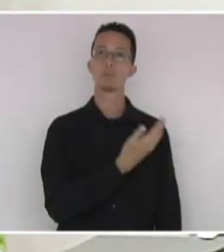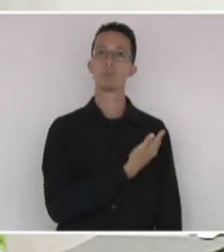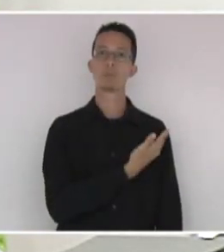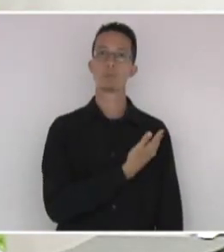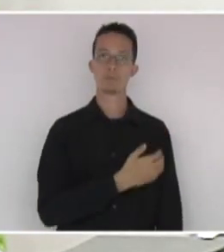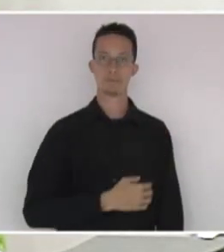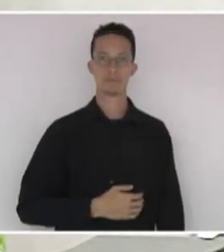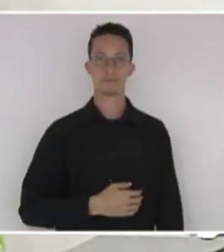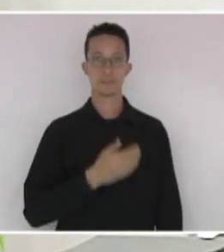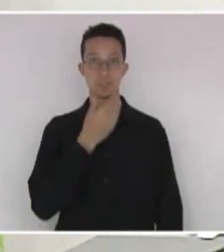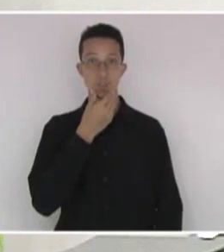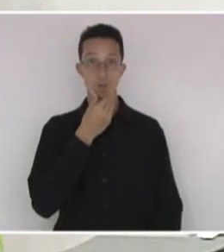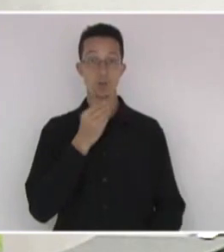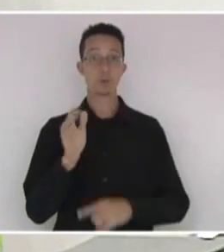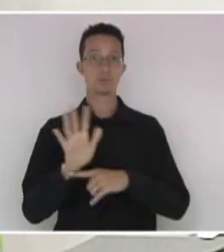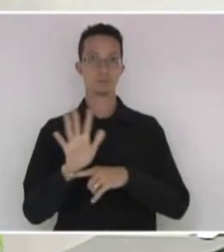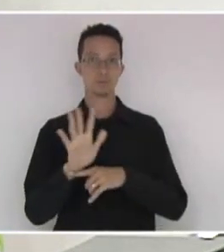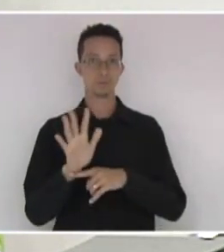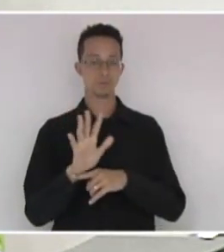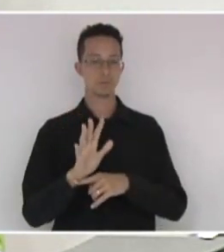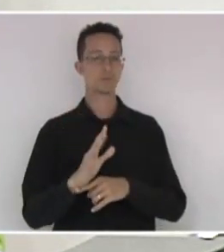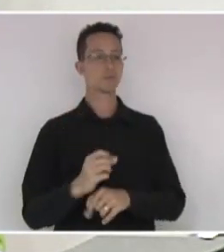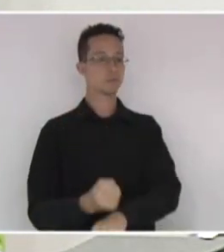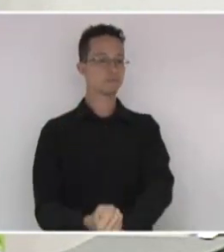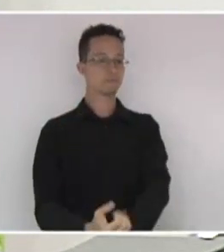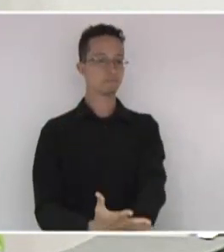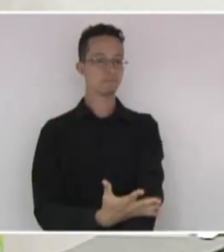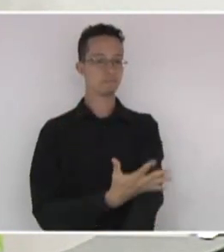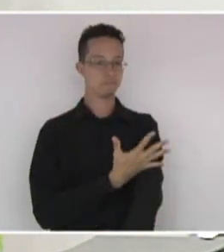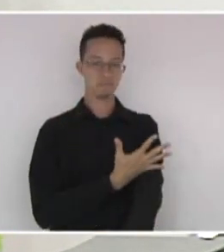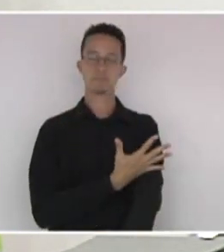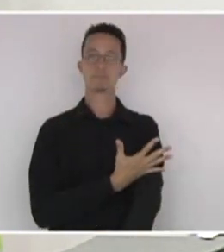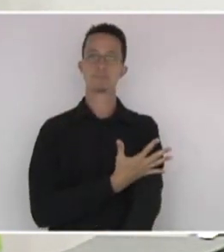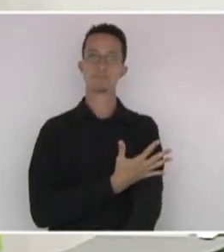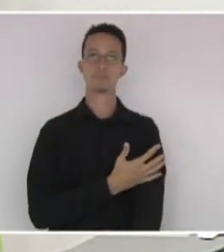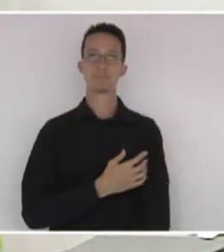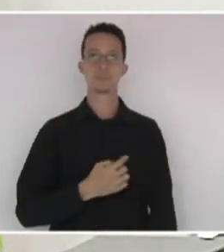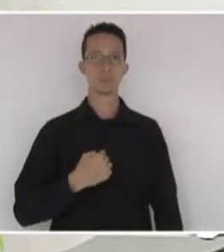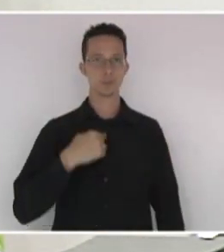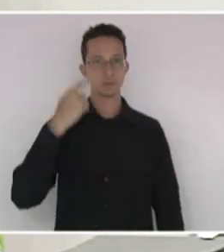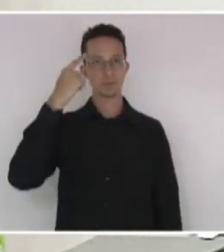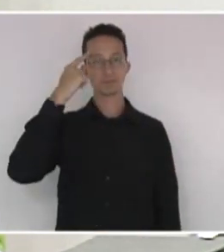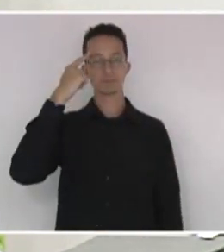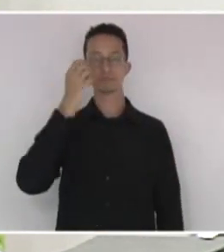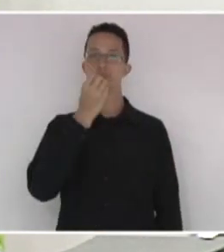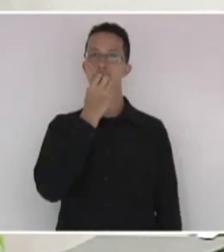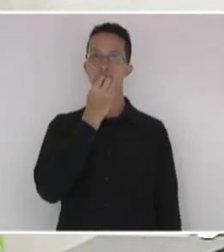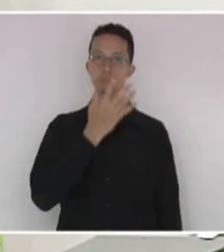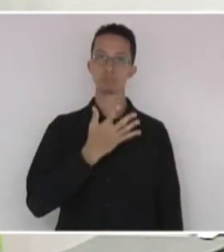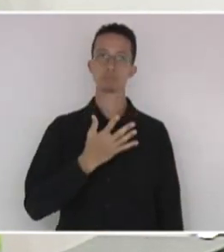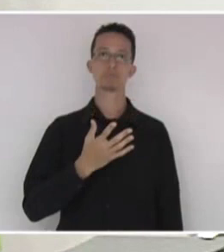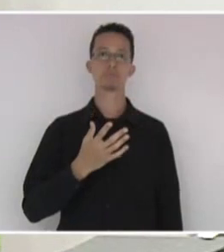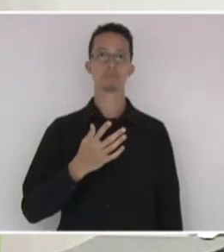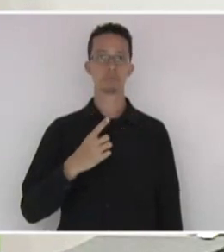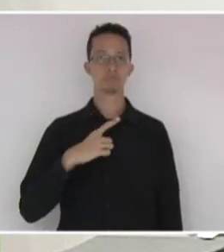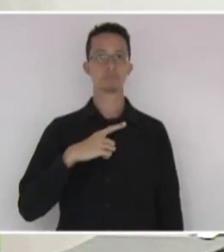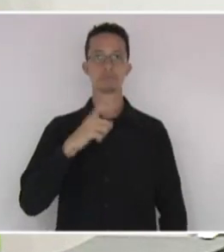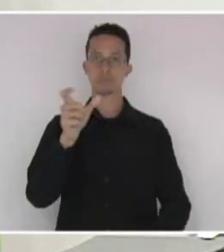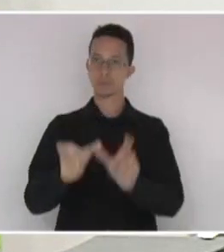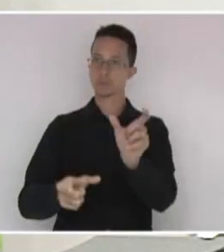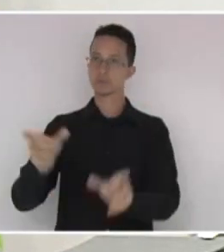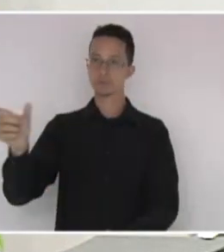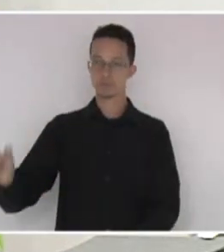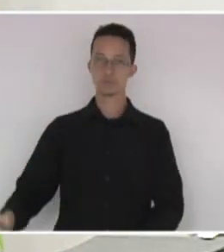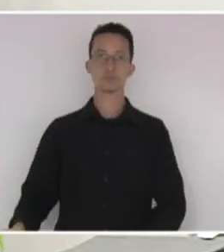uma cena tão comovente como essa. Aí eu pensei, que coisa boa, ainda tem ser humano que se